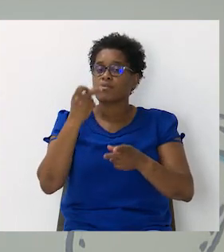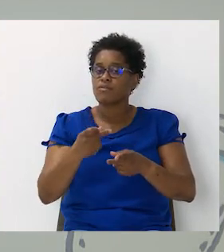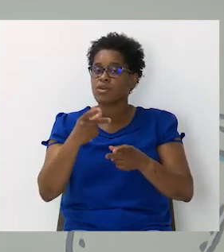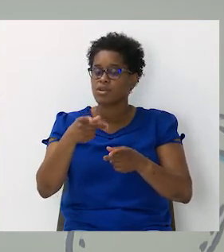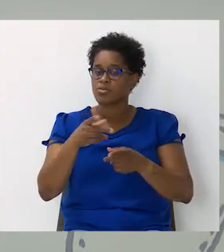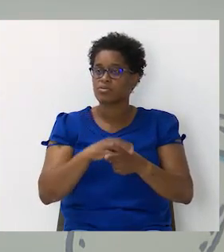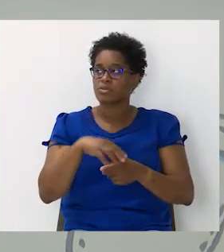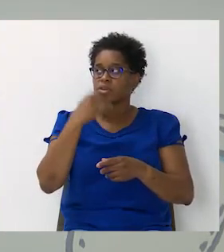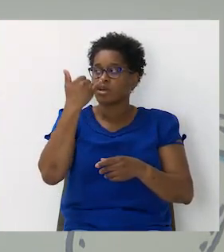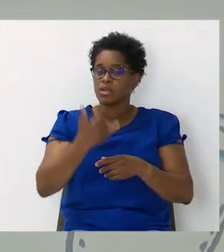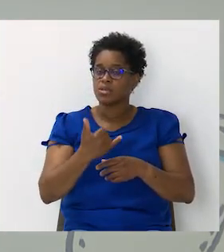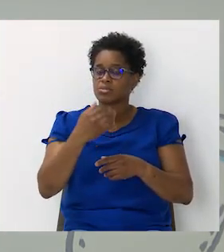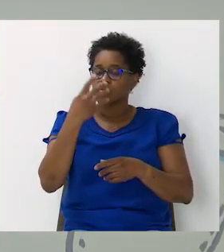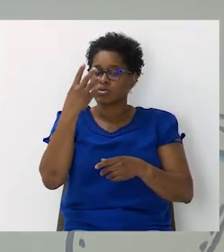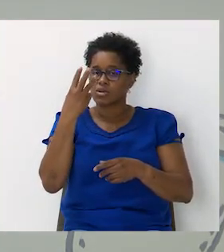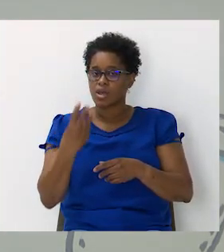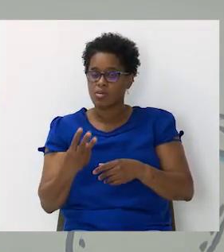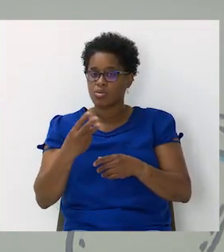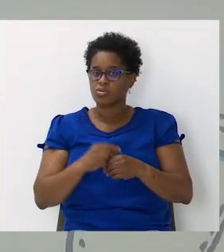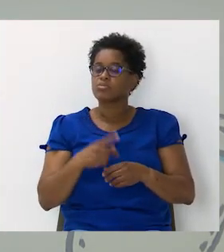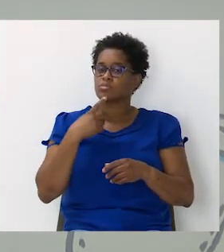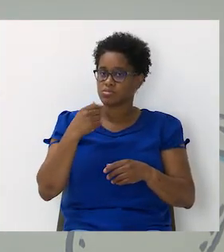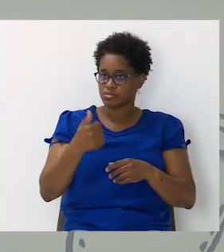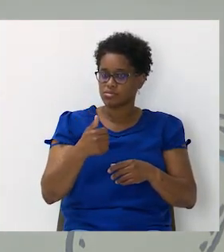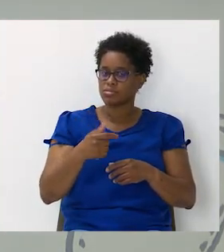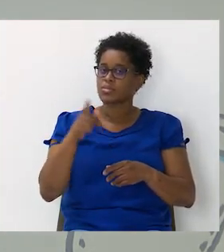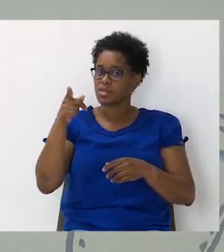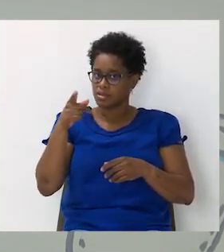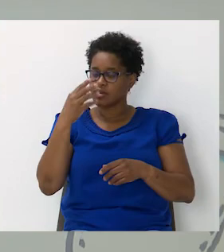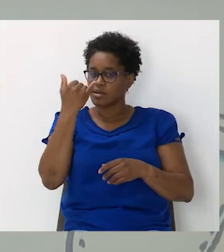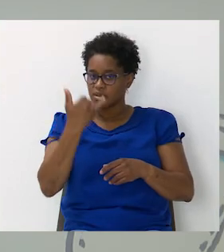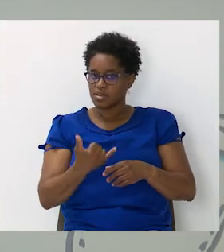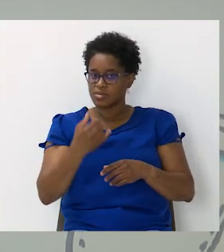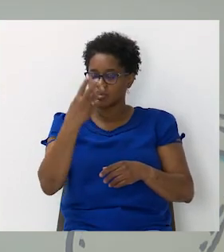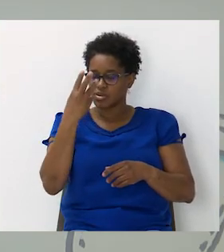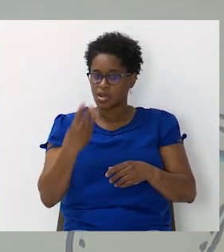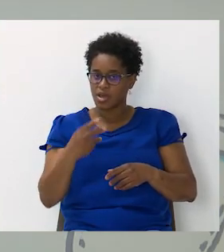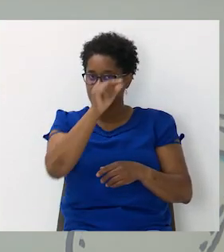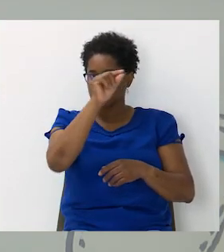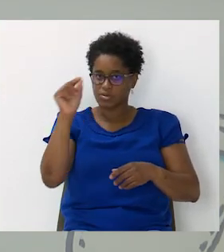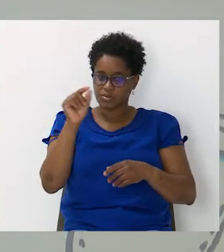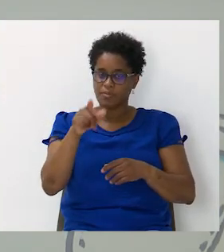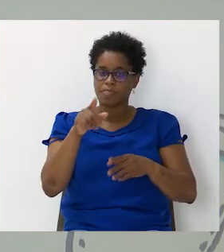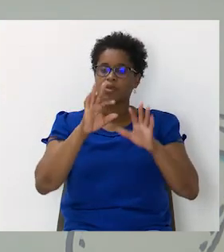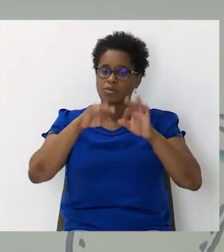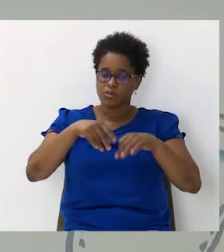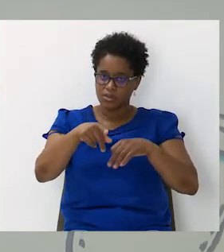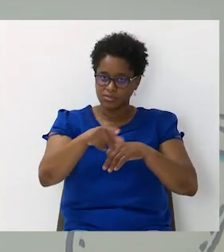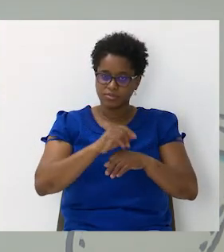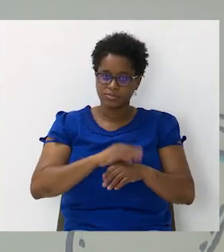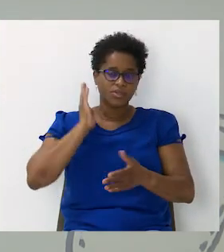quê? YW. Muito bem, aqui YW. Por último,